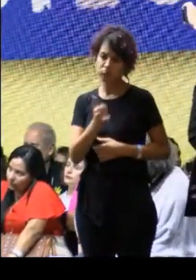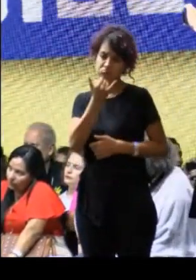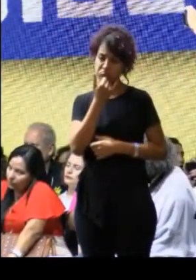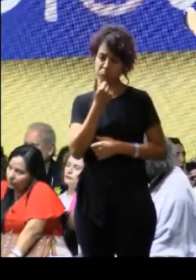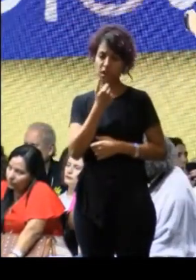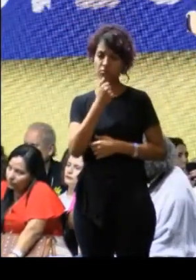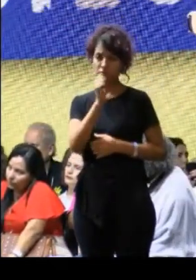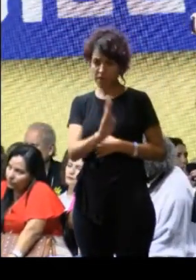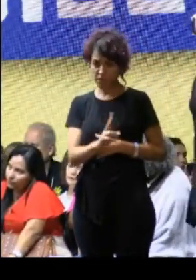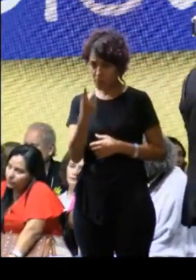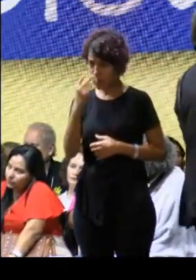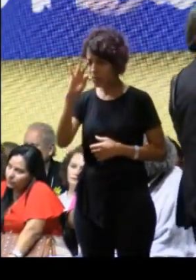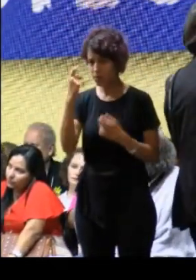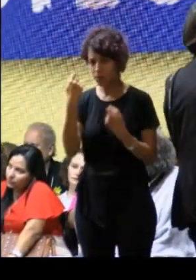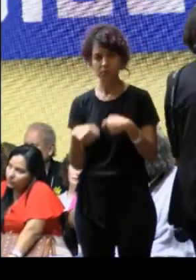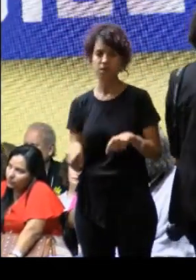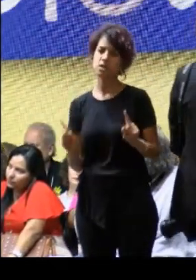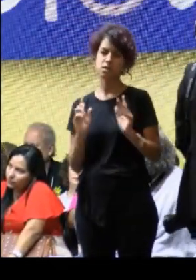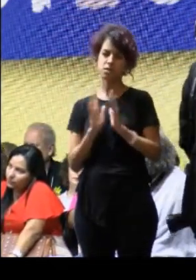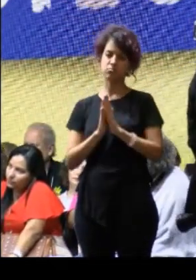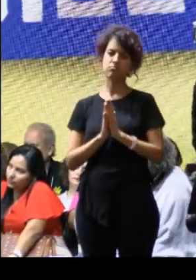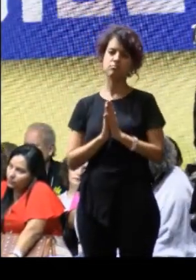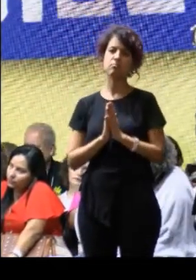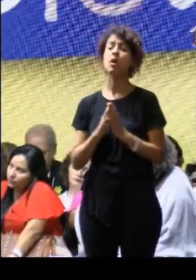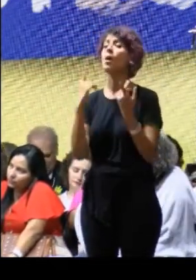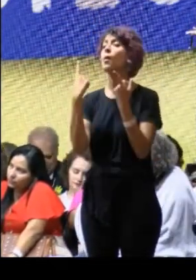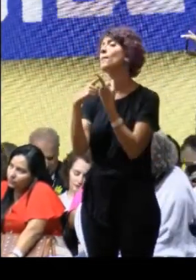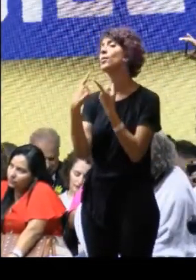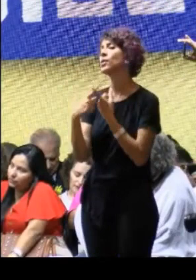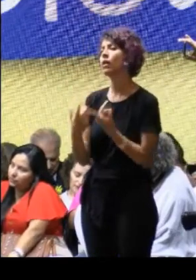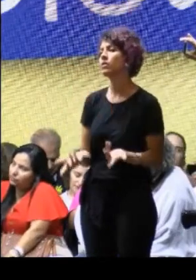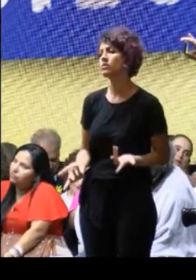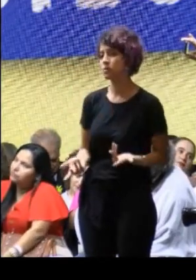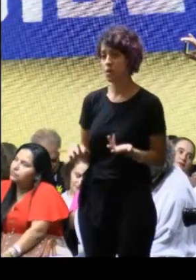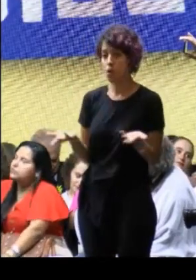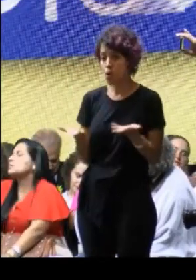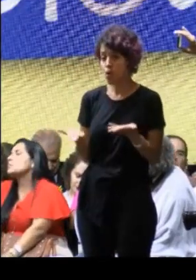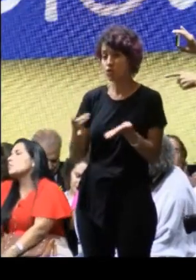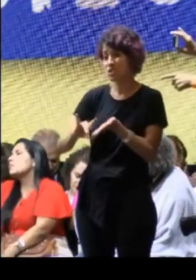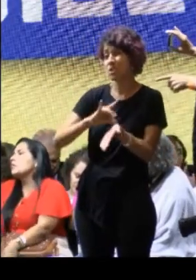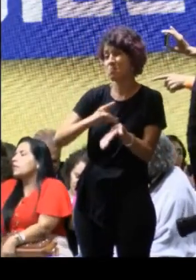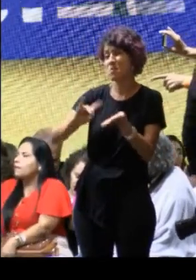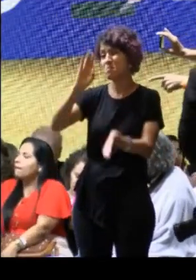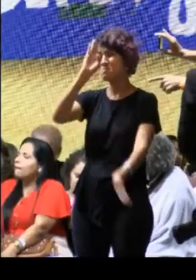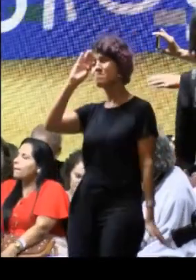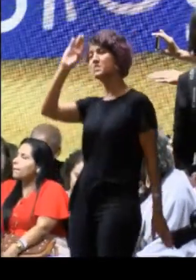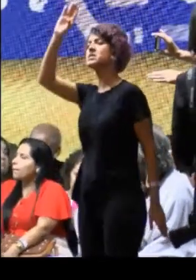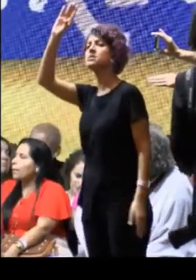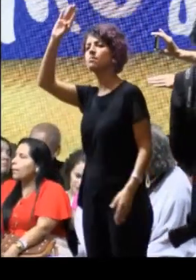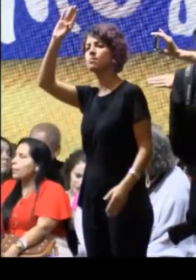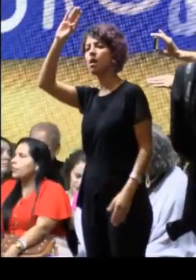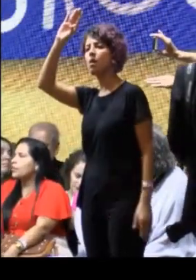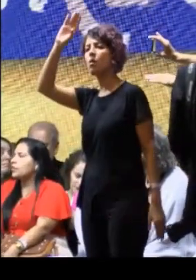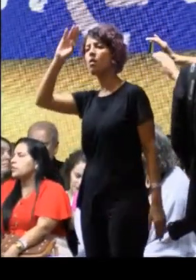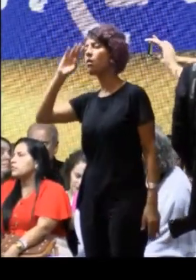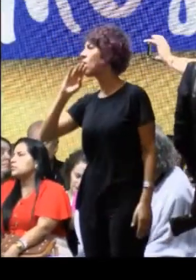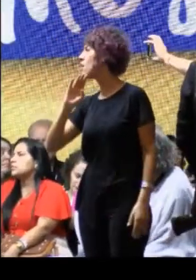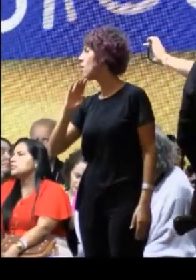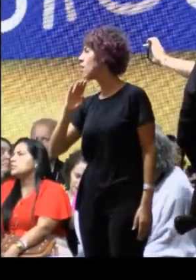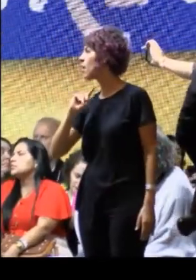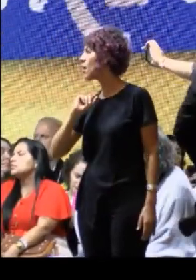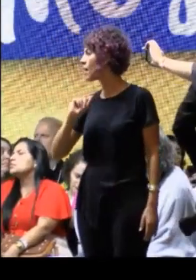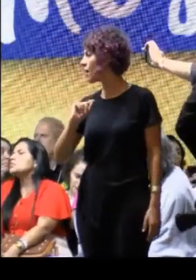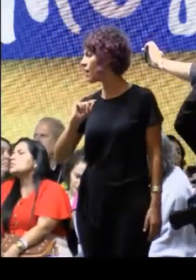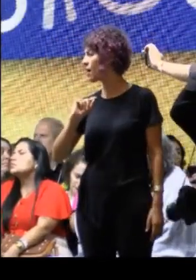não precisaria do PT. Porque o maior inimigo do Brasil hoje e desde sempre é a desigualdade,